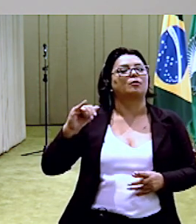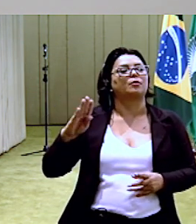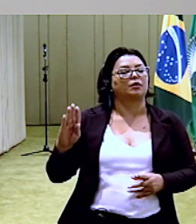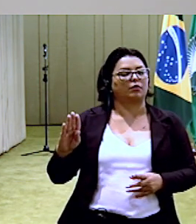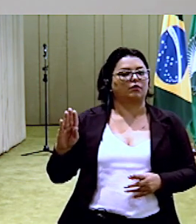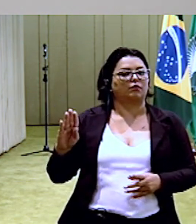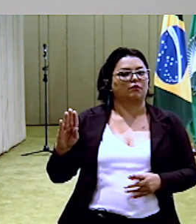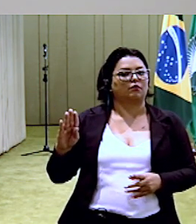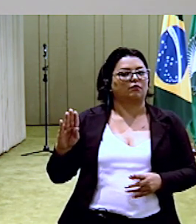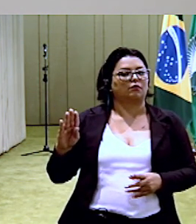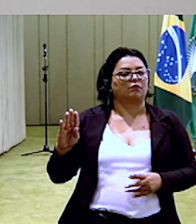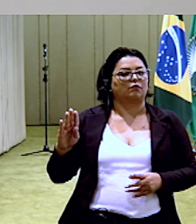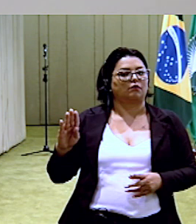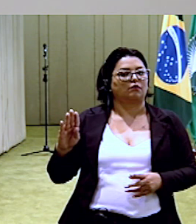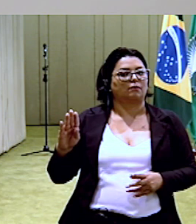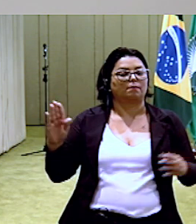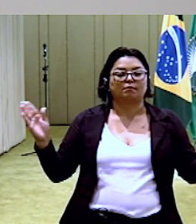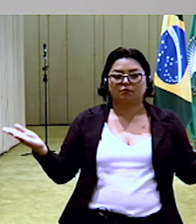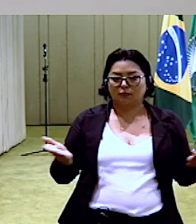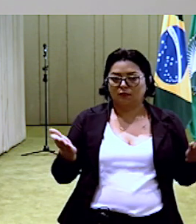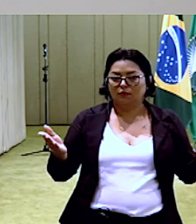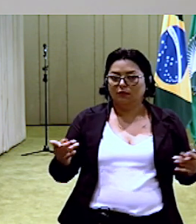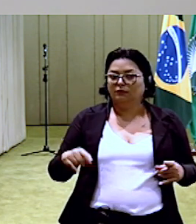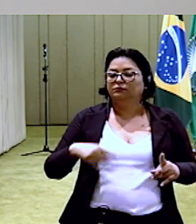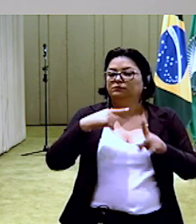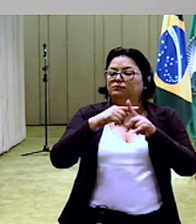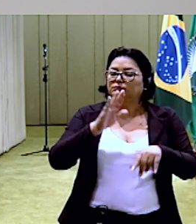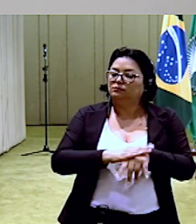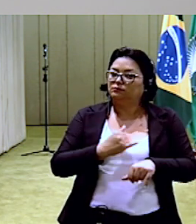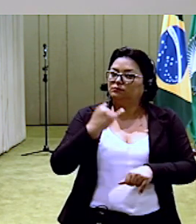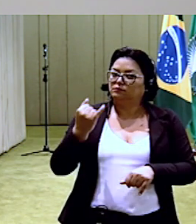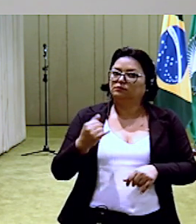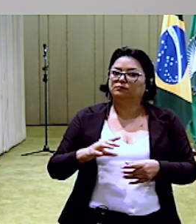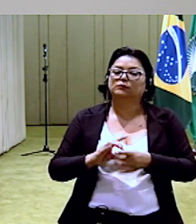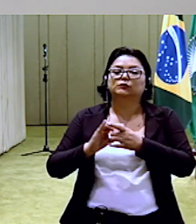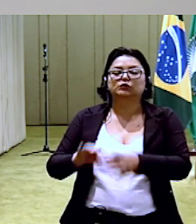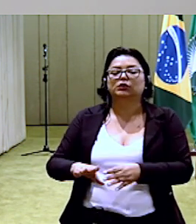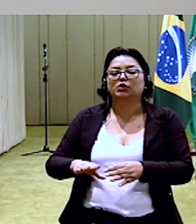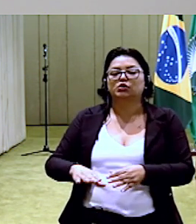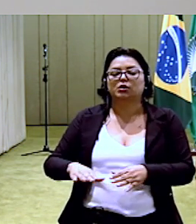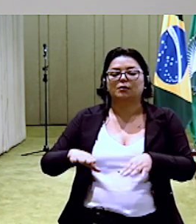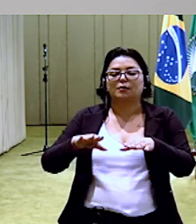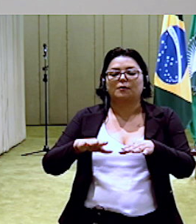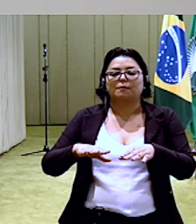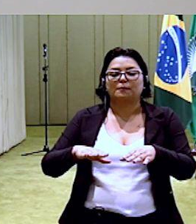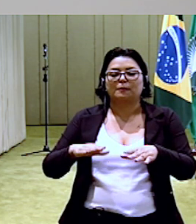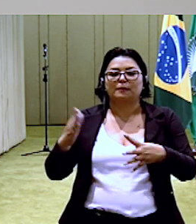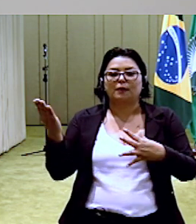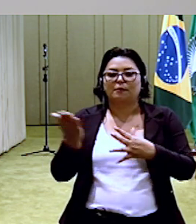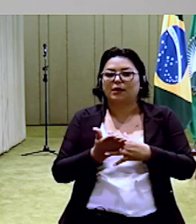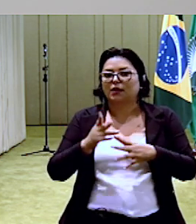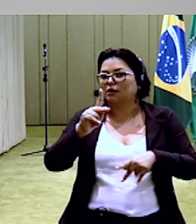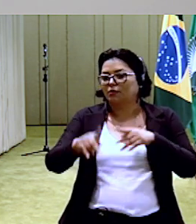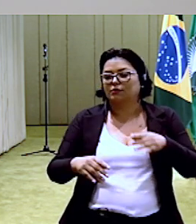precisa considerar. Agora, mais importante do que isso, quando a gente deixa metade da população,